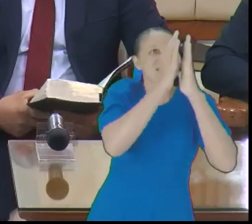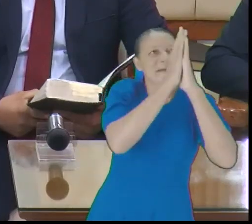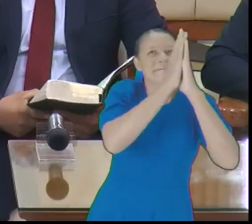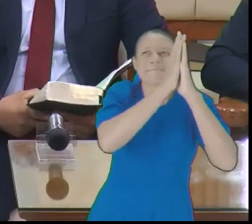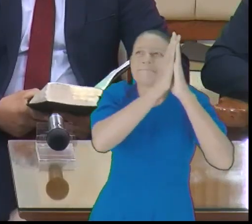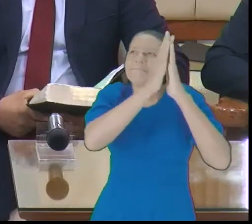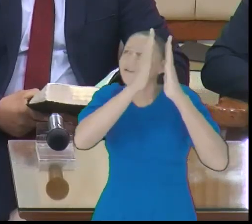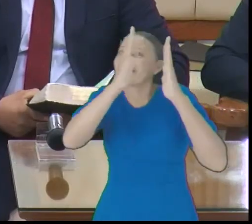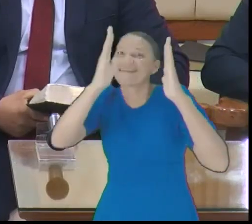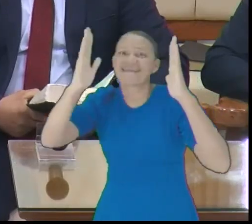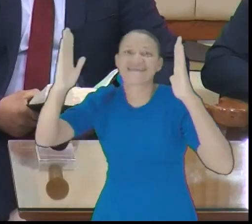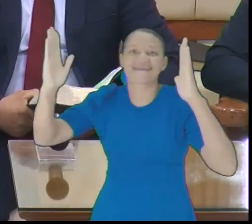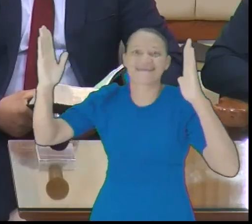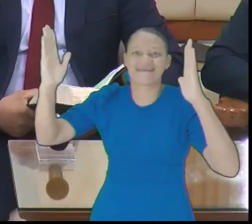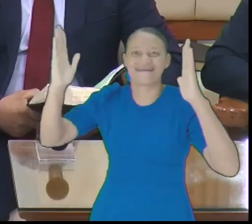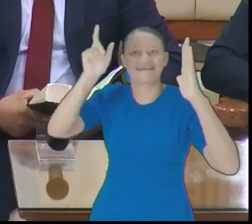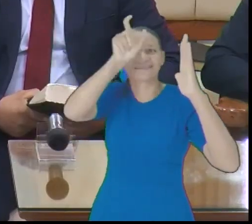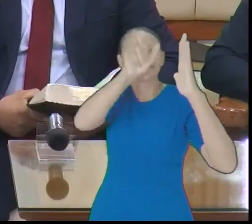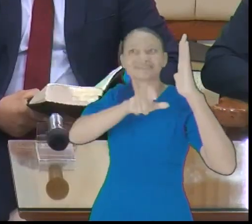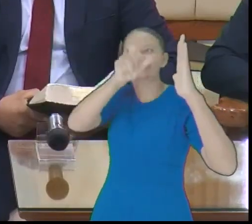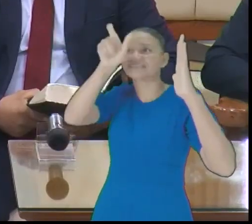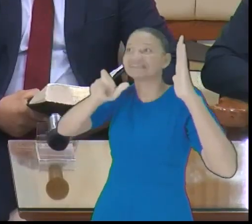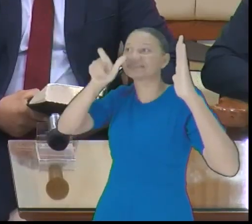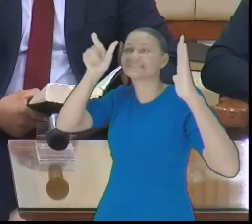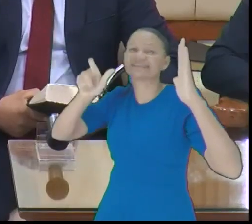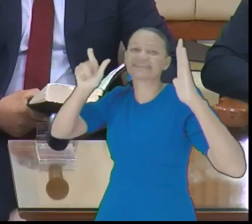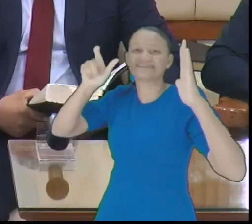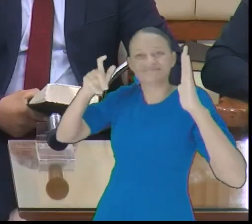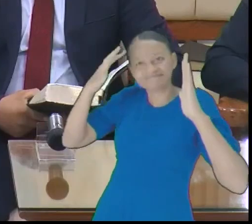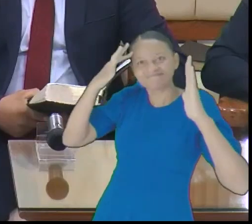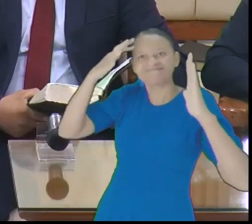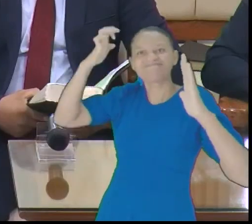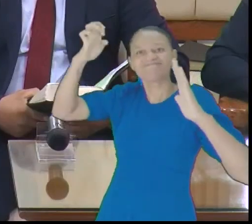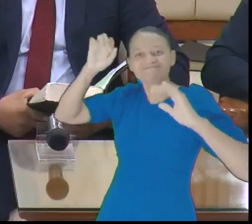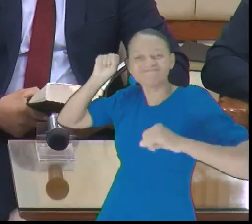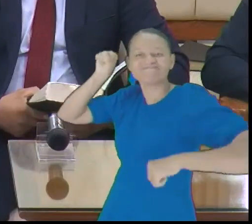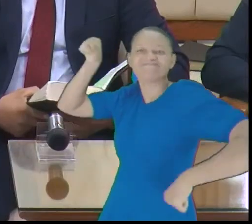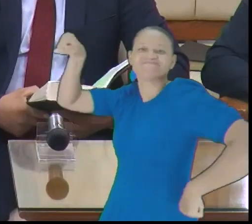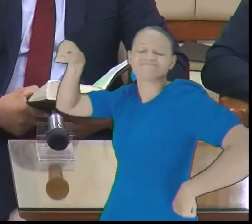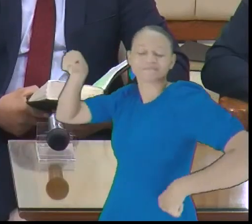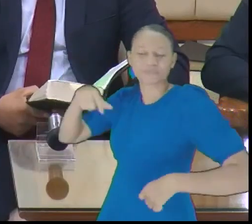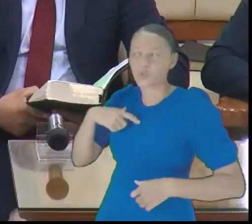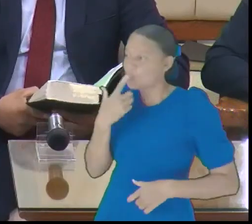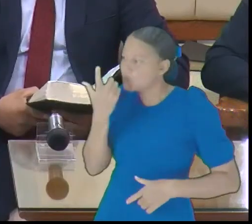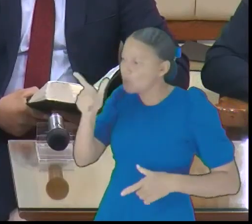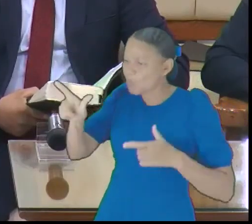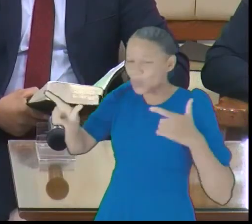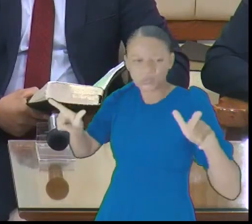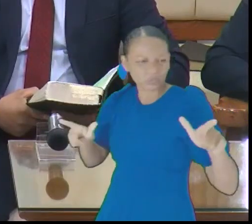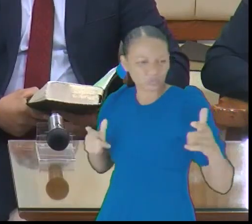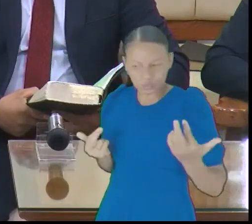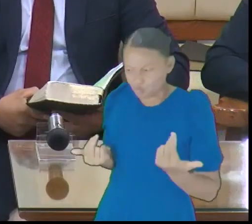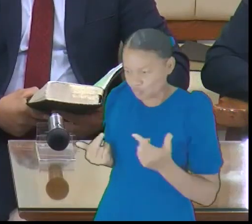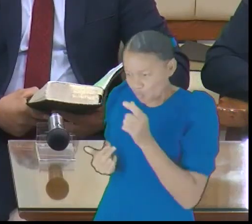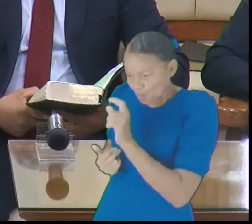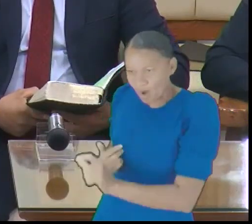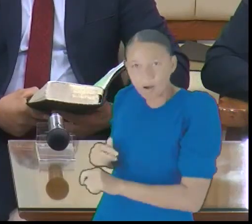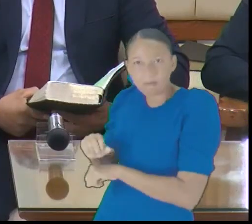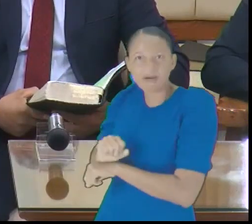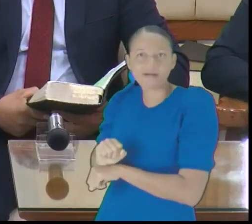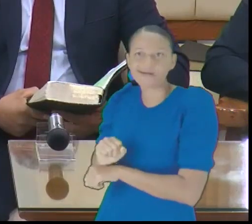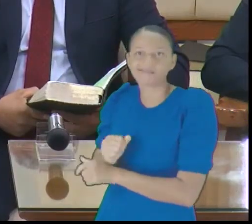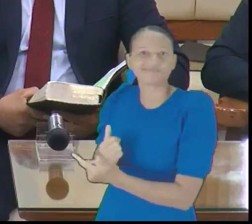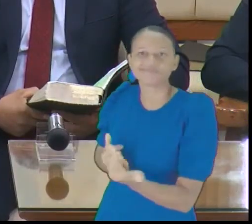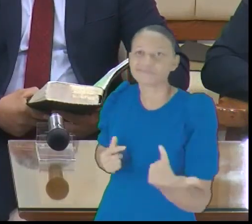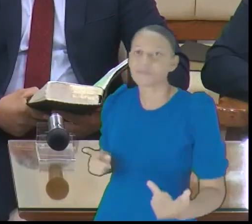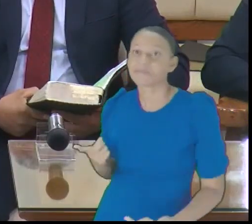Glória a Deus. Porque também nenhum outro homem na história teve tanta intimidade com Deus como